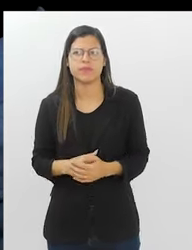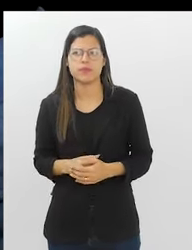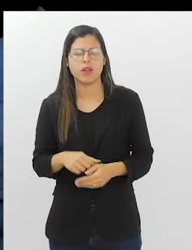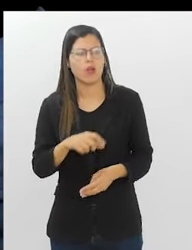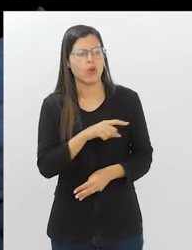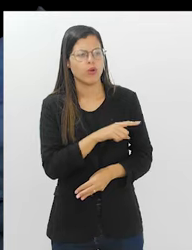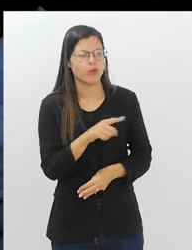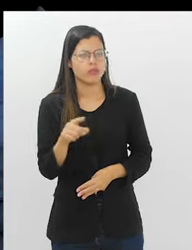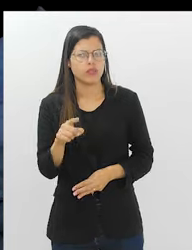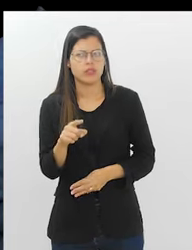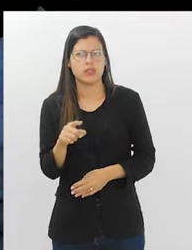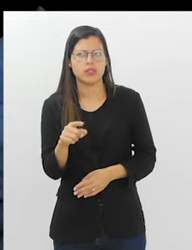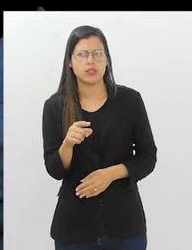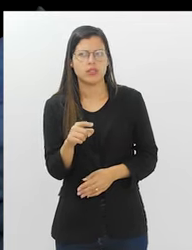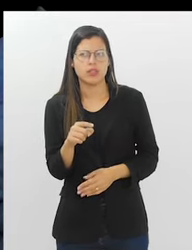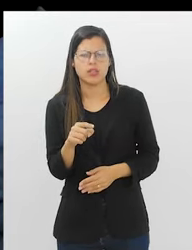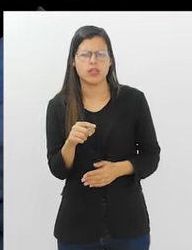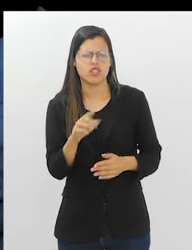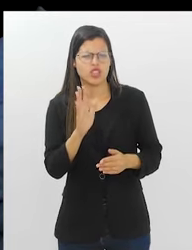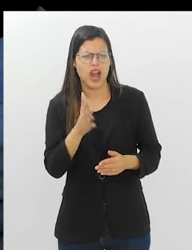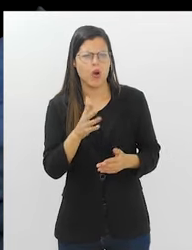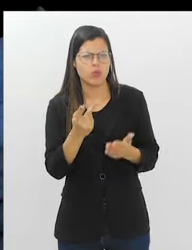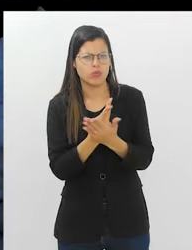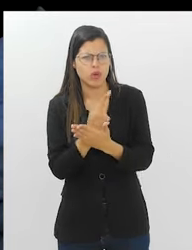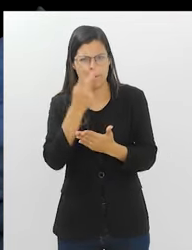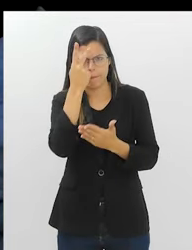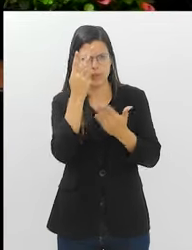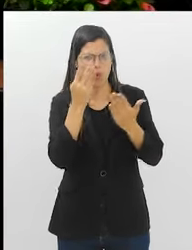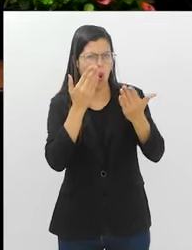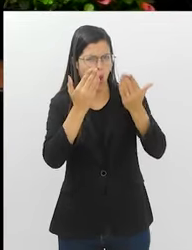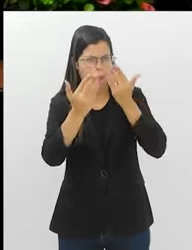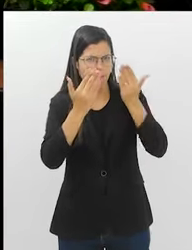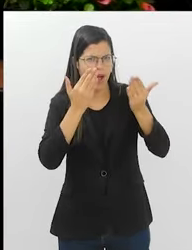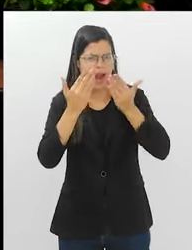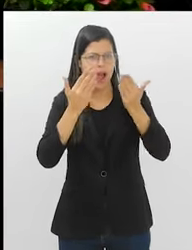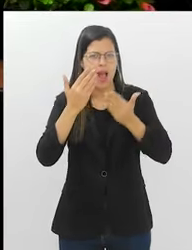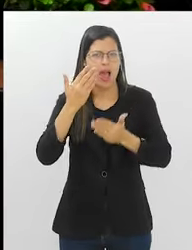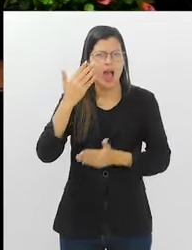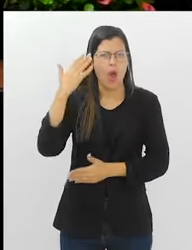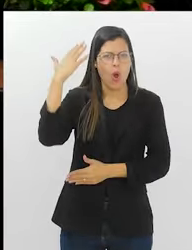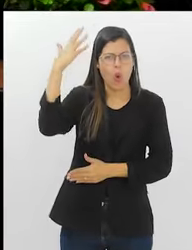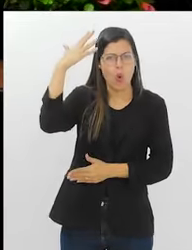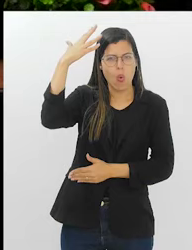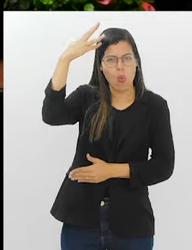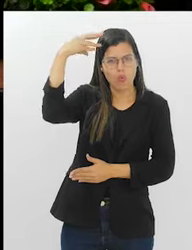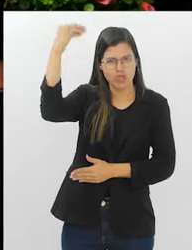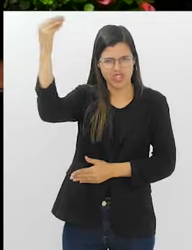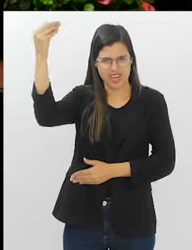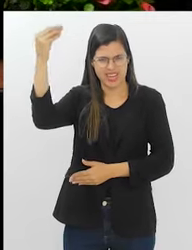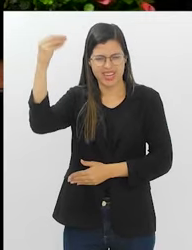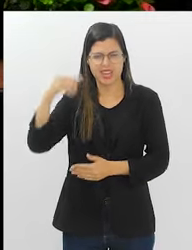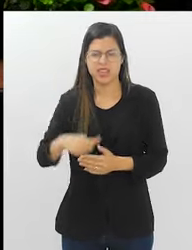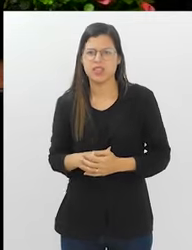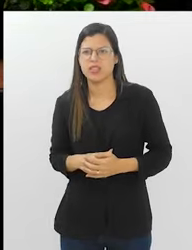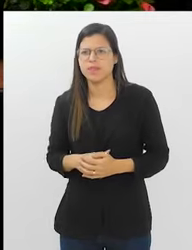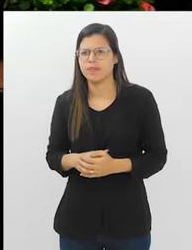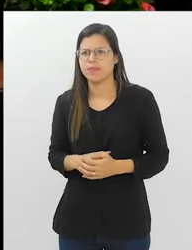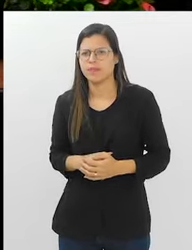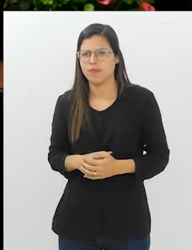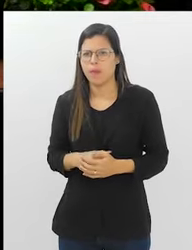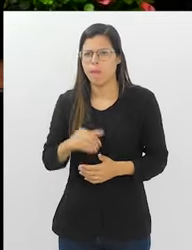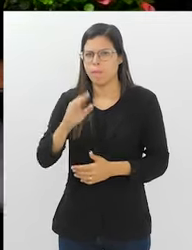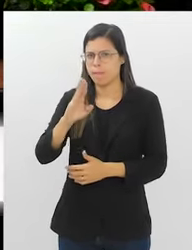Vocês chegaram a ser comparados com bruxaria? Ah, sim, o tempo todo, o tempo todo. A minha